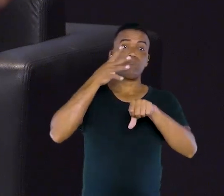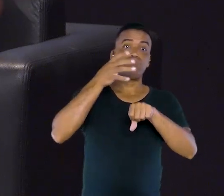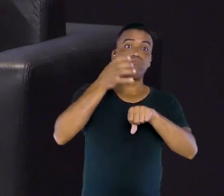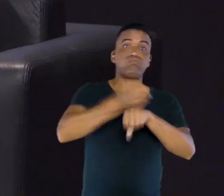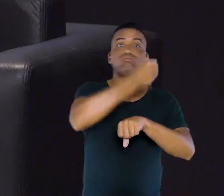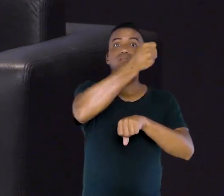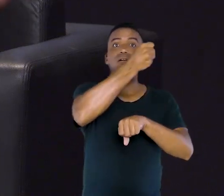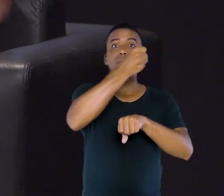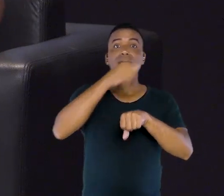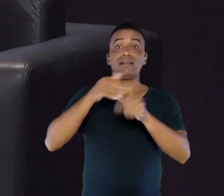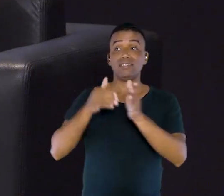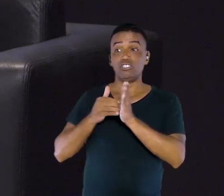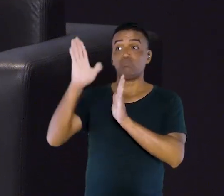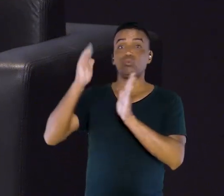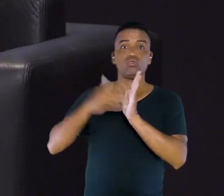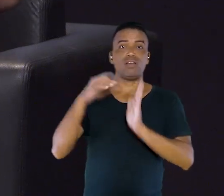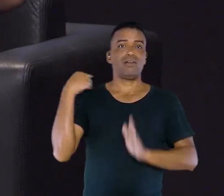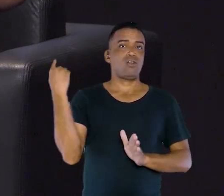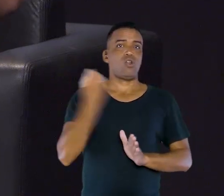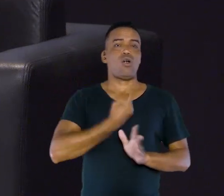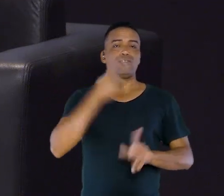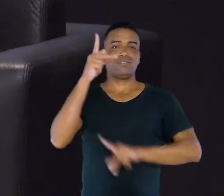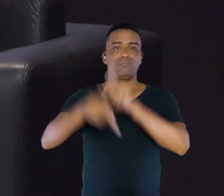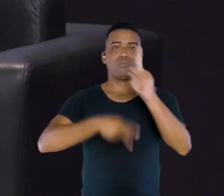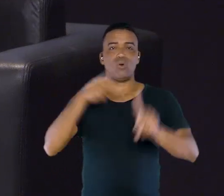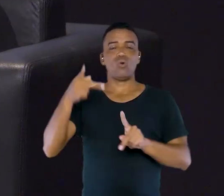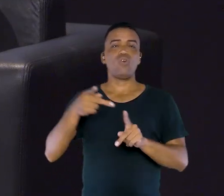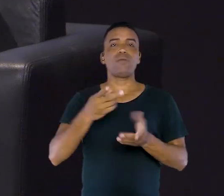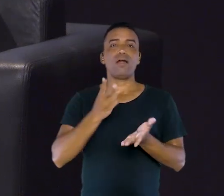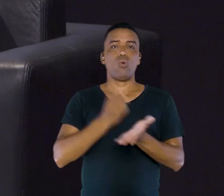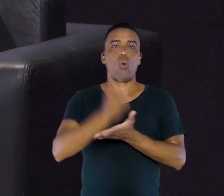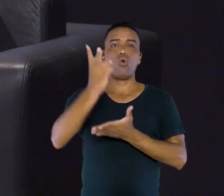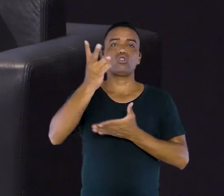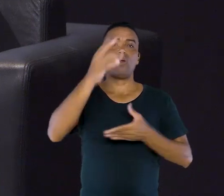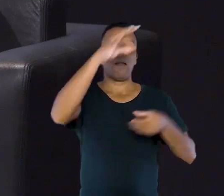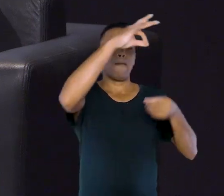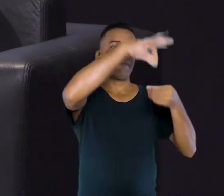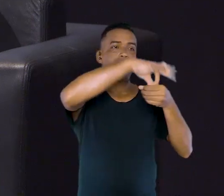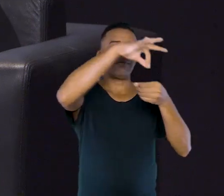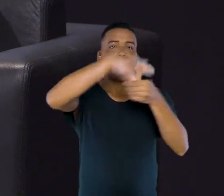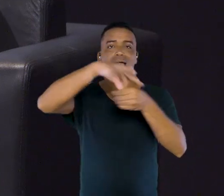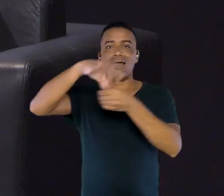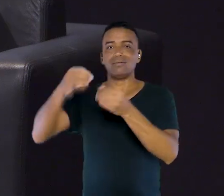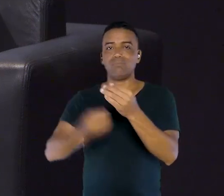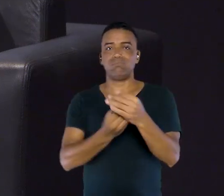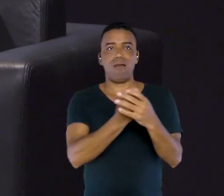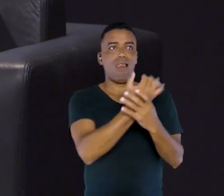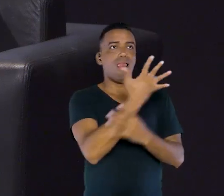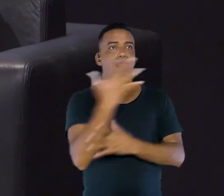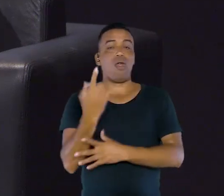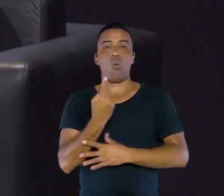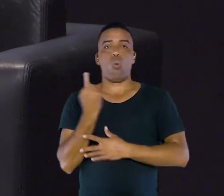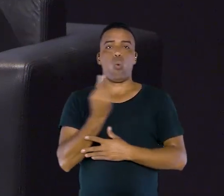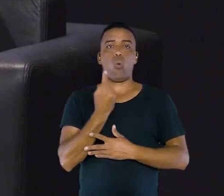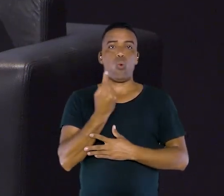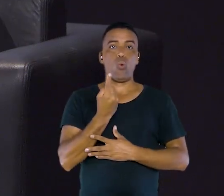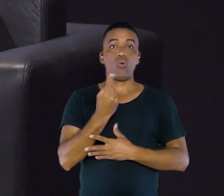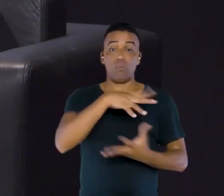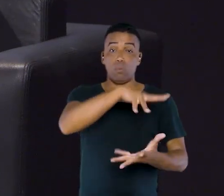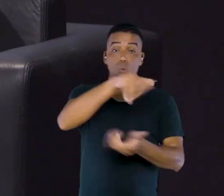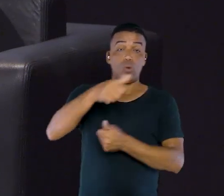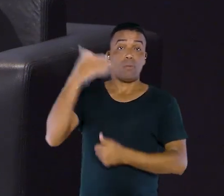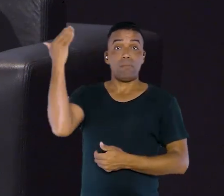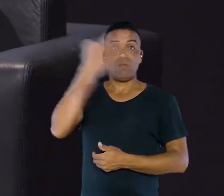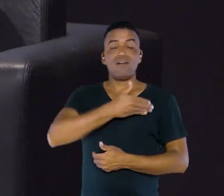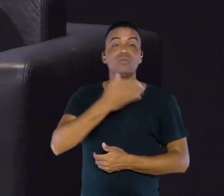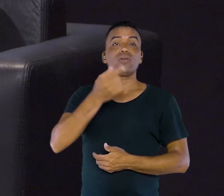justamente para expulsar a gente e continuar essa monocultura, Porque nesse mundo que prevalece, já foi